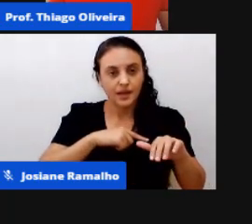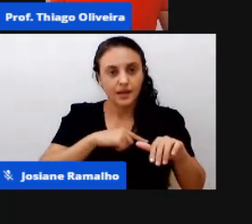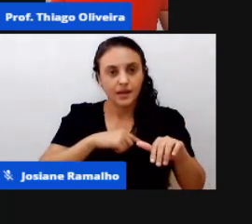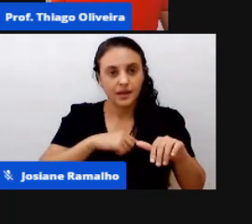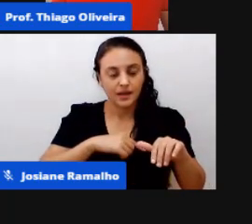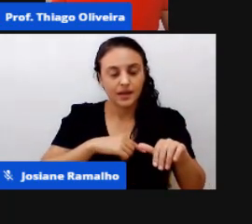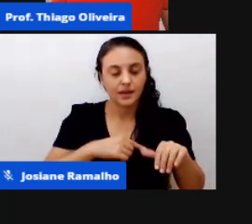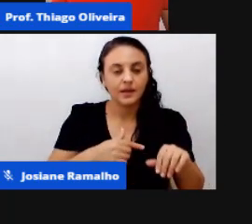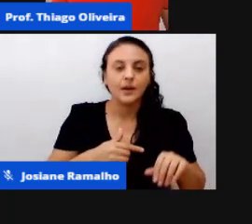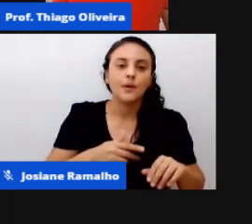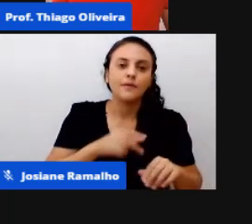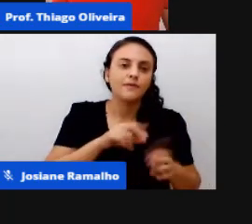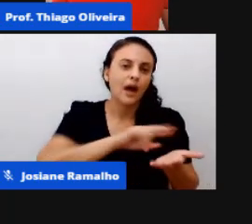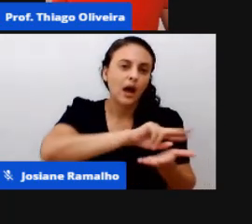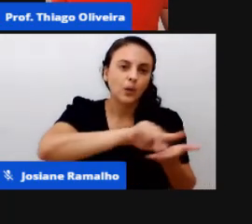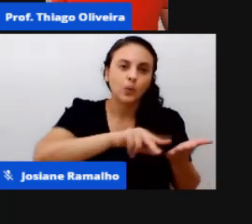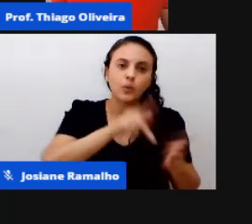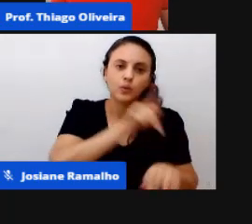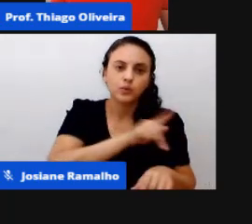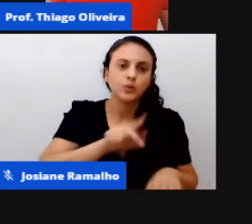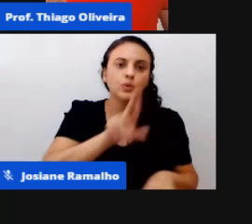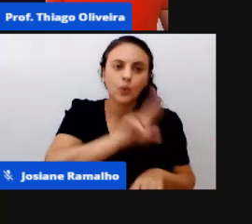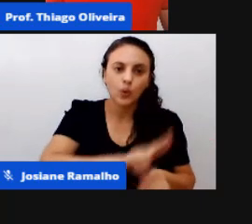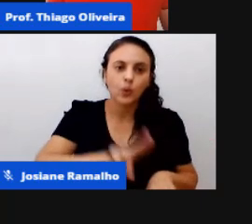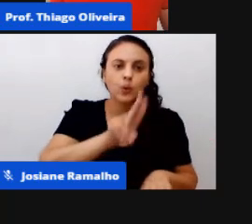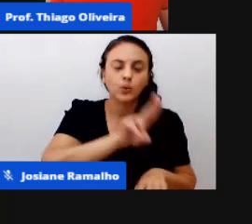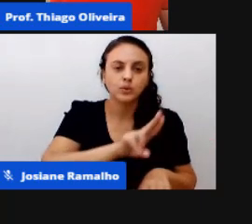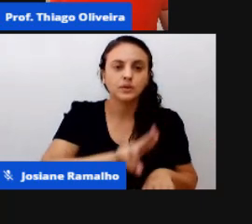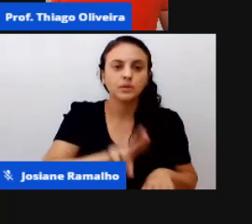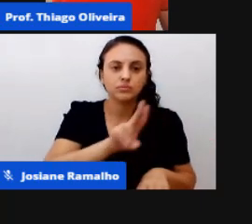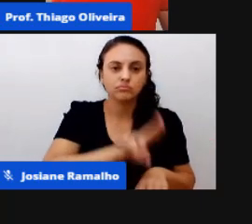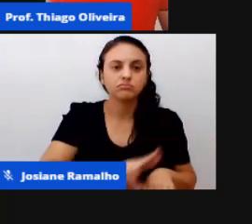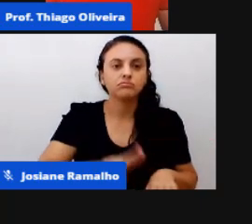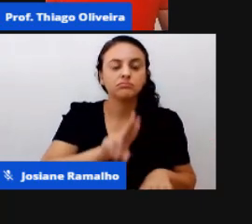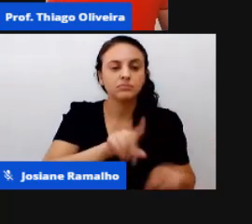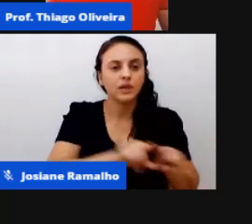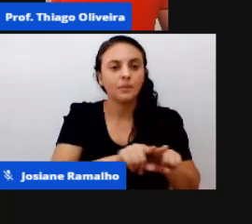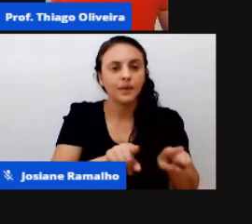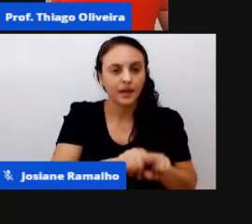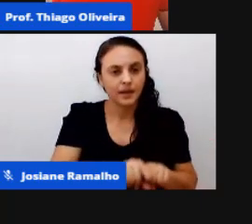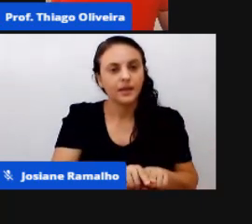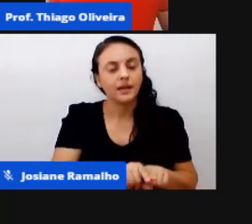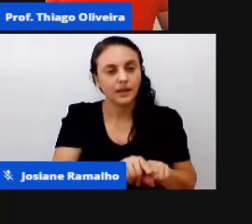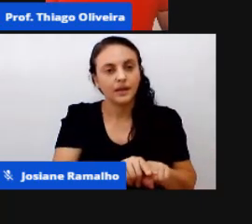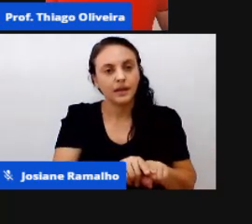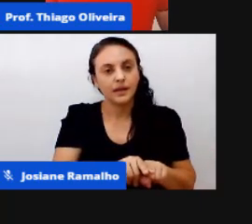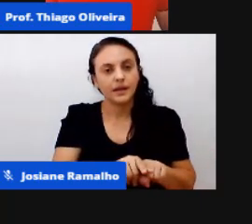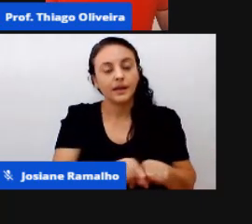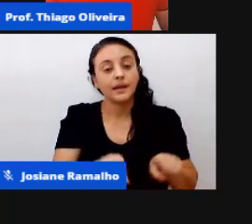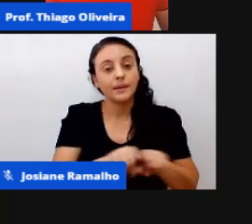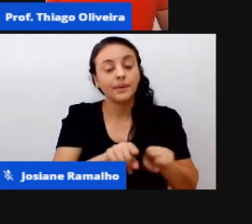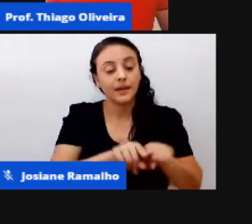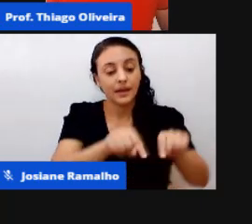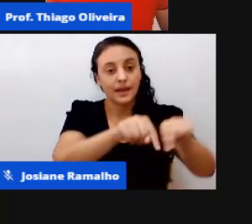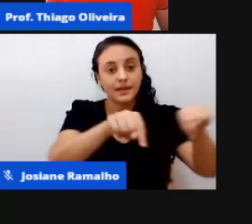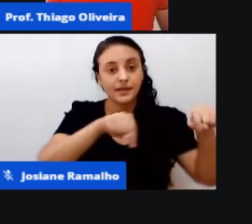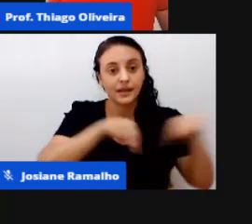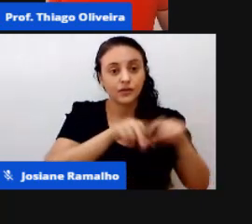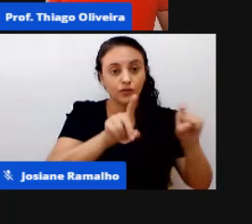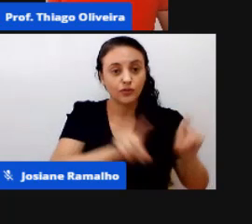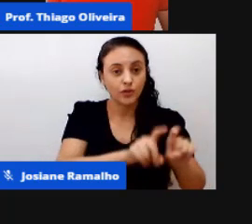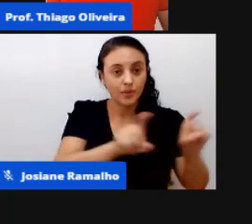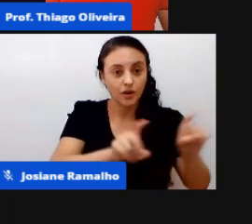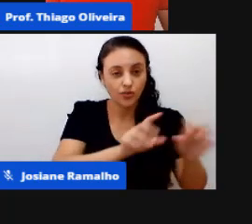CEMED pesquisar os resultados e elaborar novas formações e intervenções em unidades escolares.